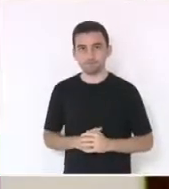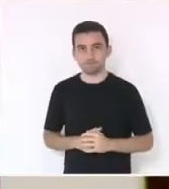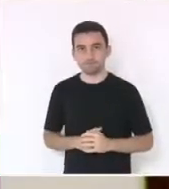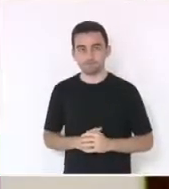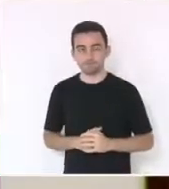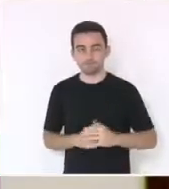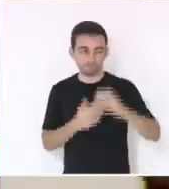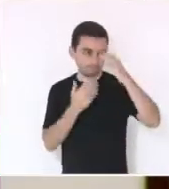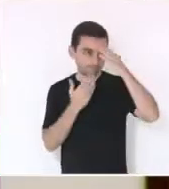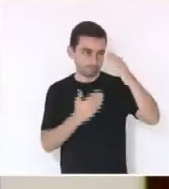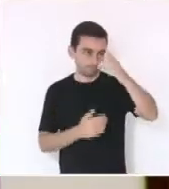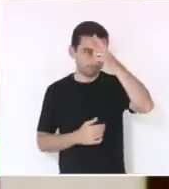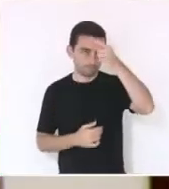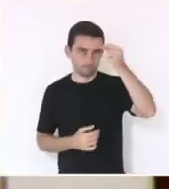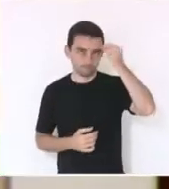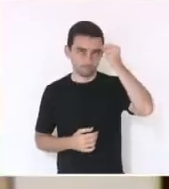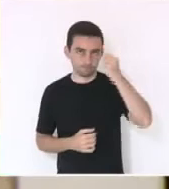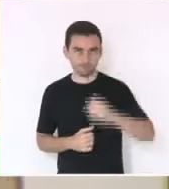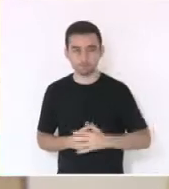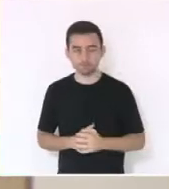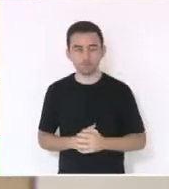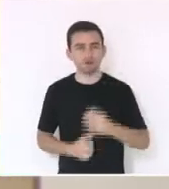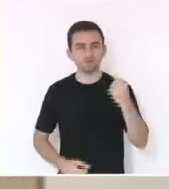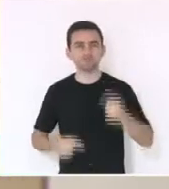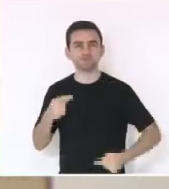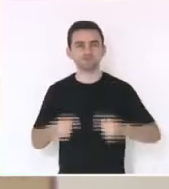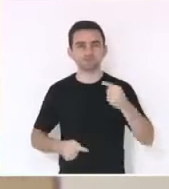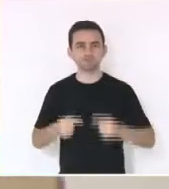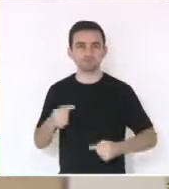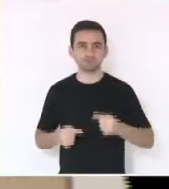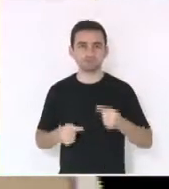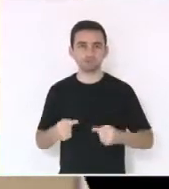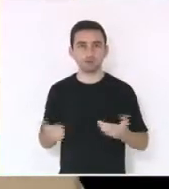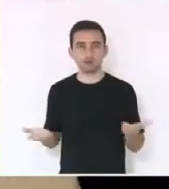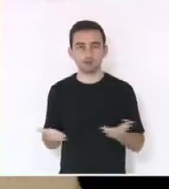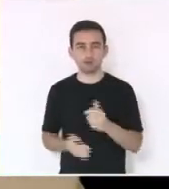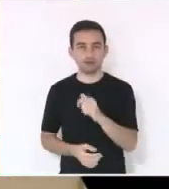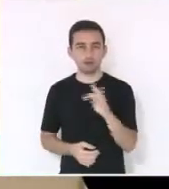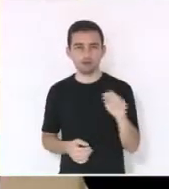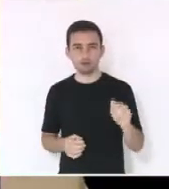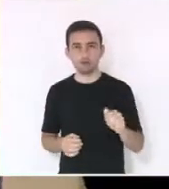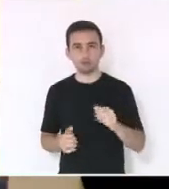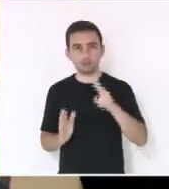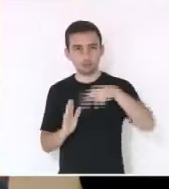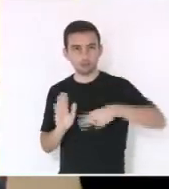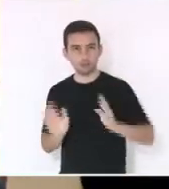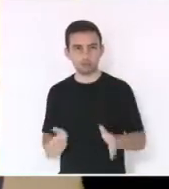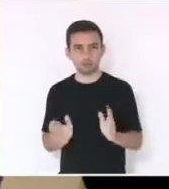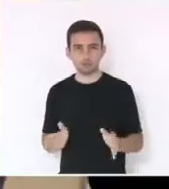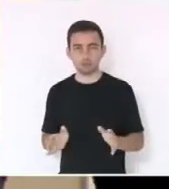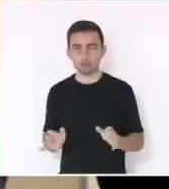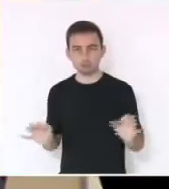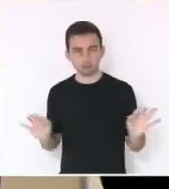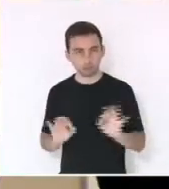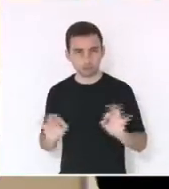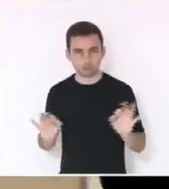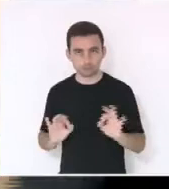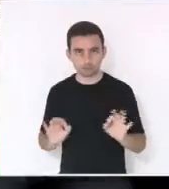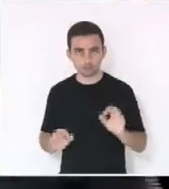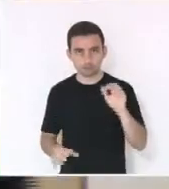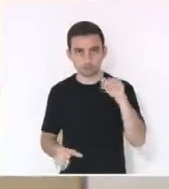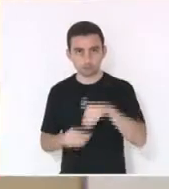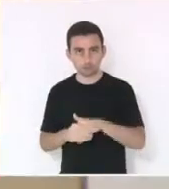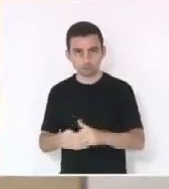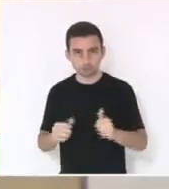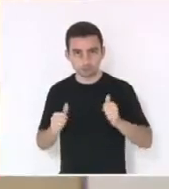Obrigado, deputada Dirce. Em discussão, as atas que acabam de ser lidas, não havendo o que quer discutir em votação, quem tiver